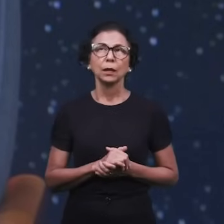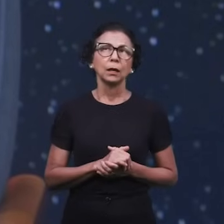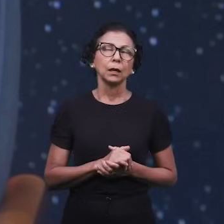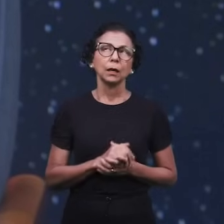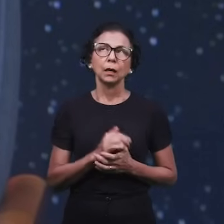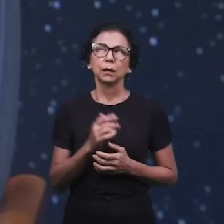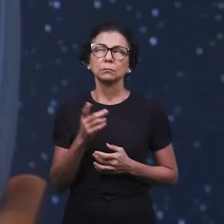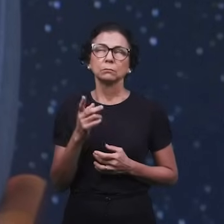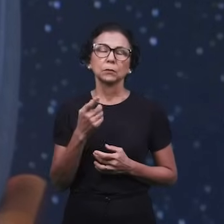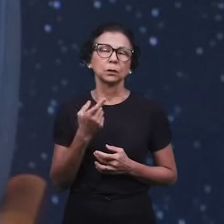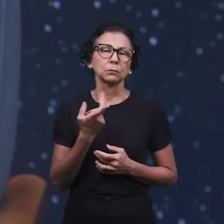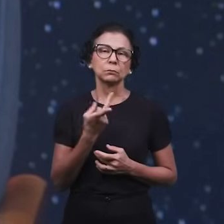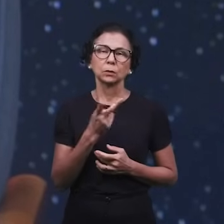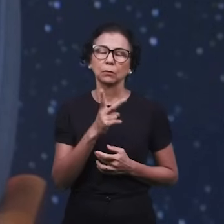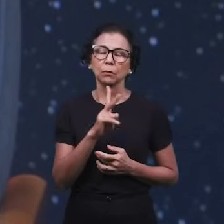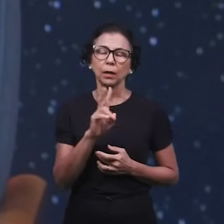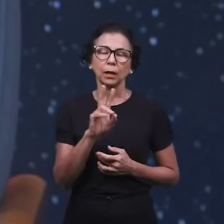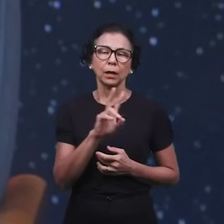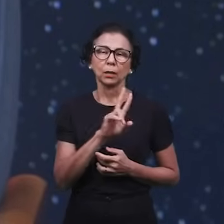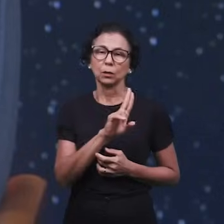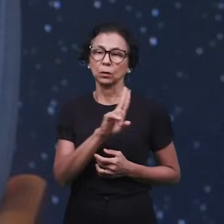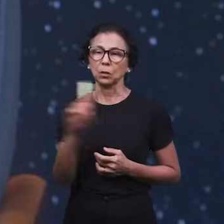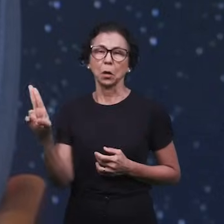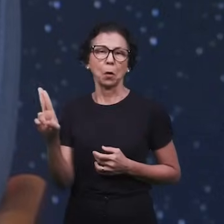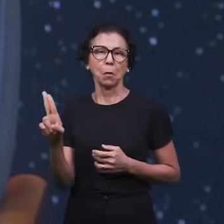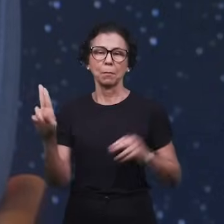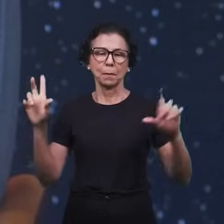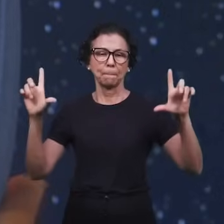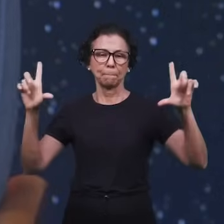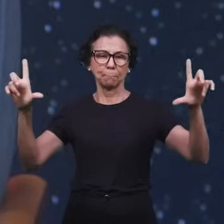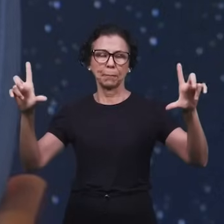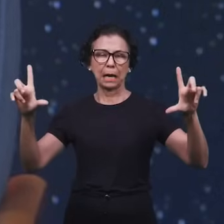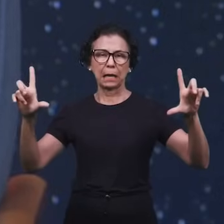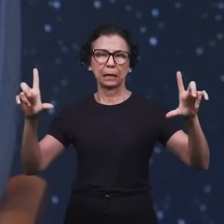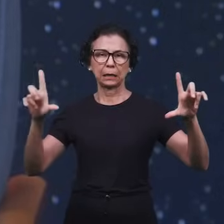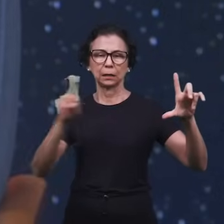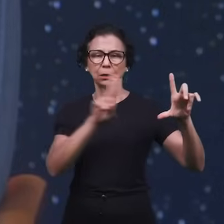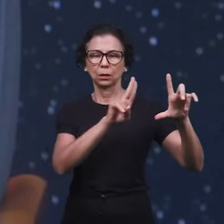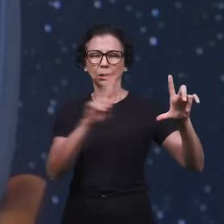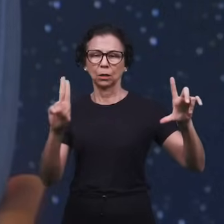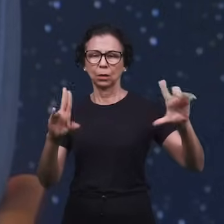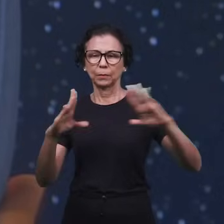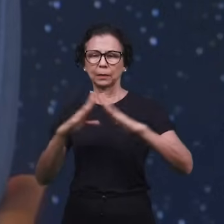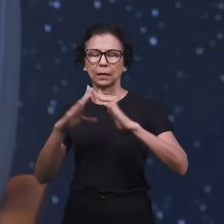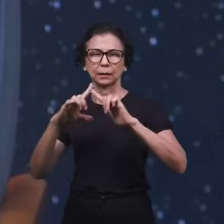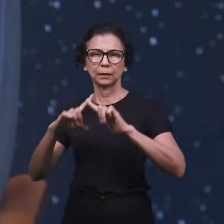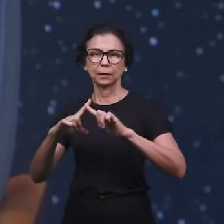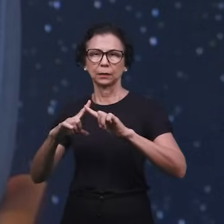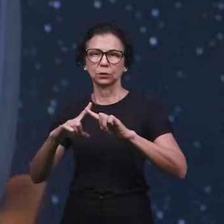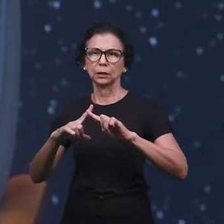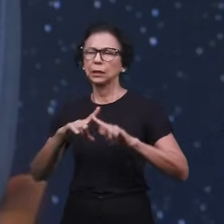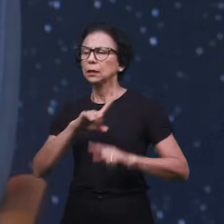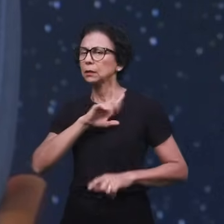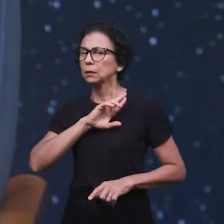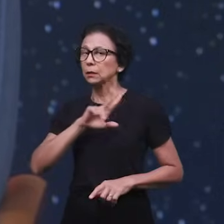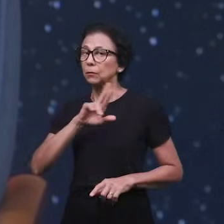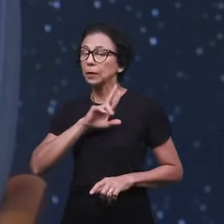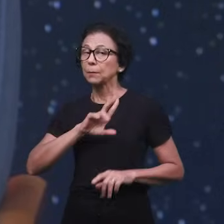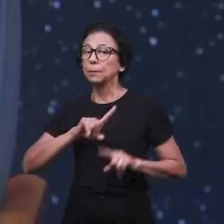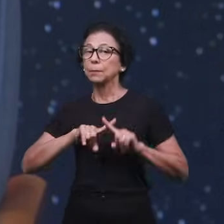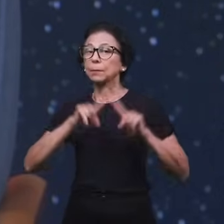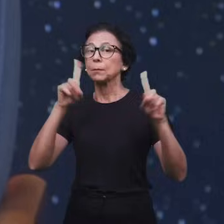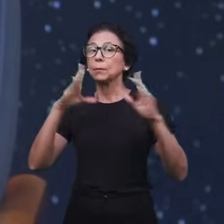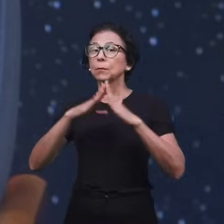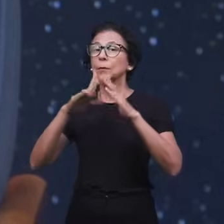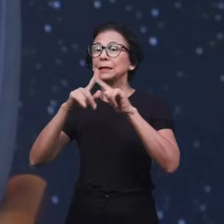menção a um nome, não. A igreja fiel, que é cheia do Espírito Santo, que tem a